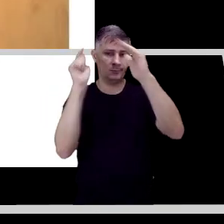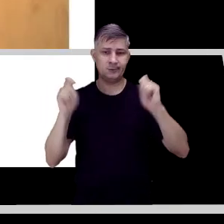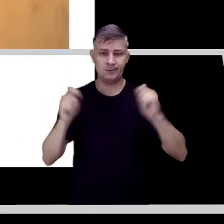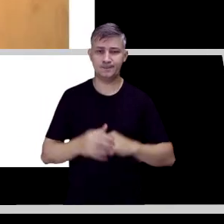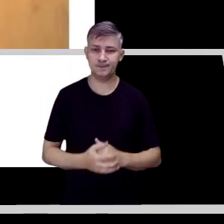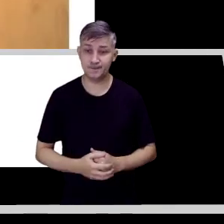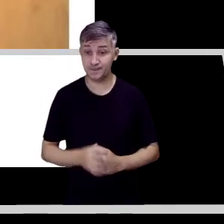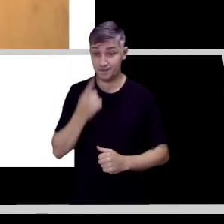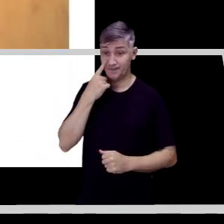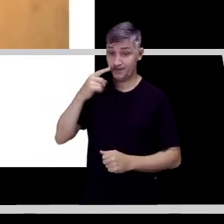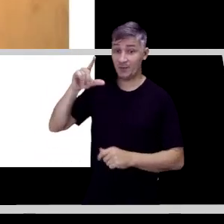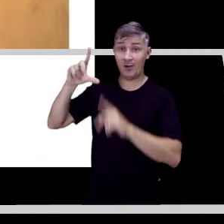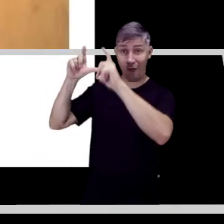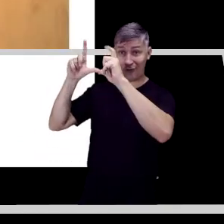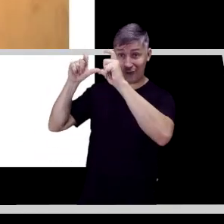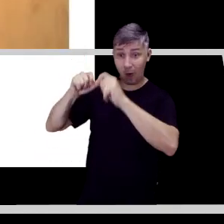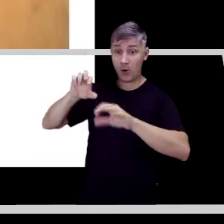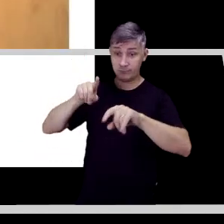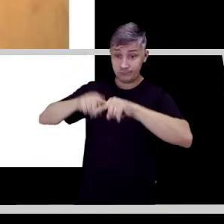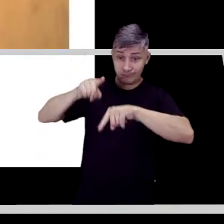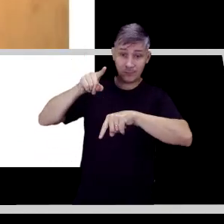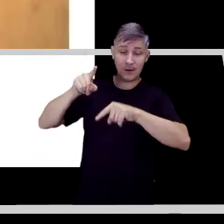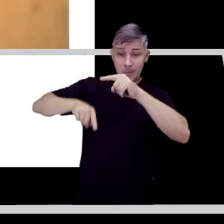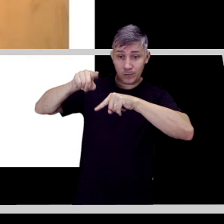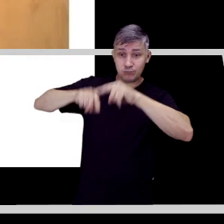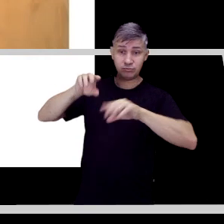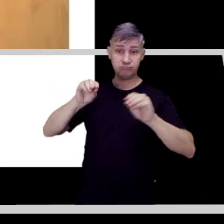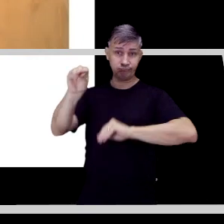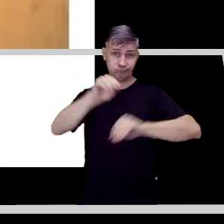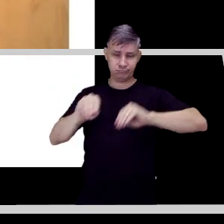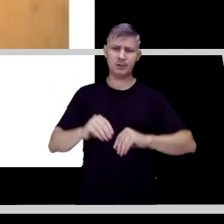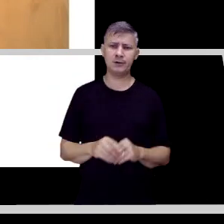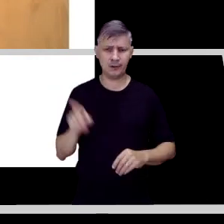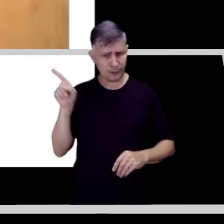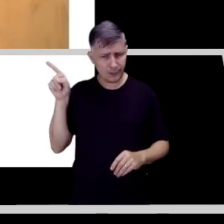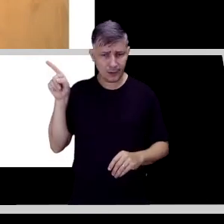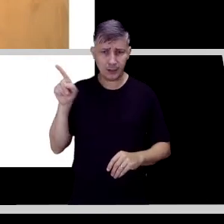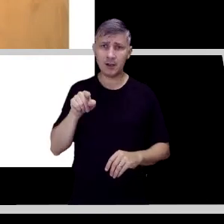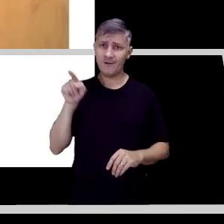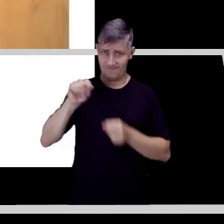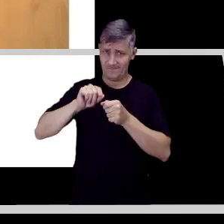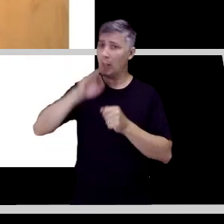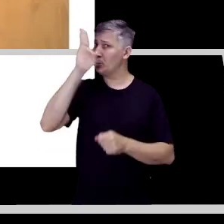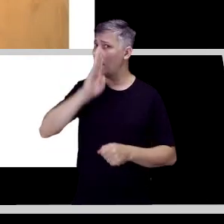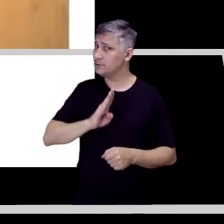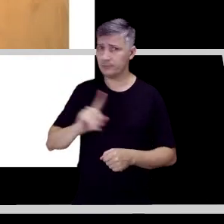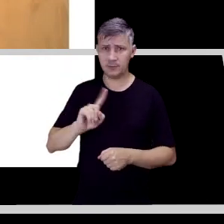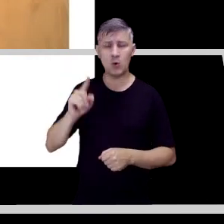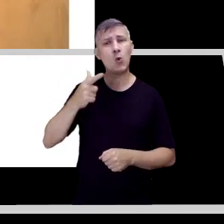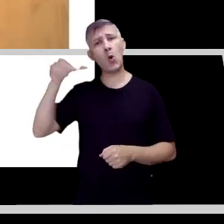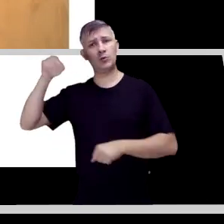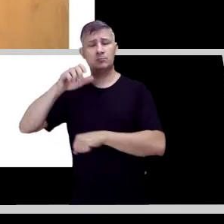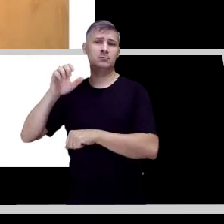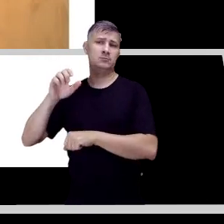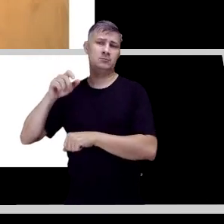superior. Aqui as fotos da montagem. Então, esses painéis aqui não foram produzidos no Brasil, foram